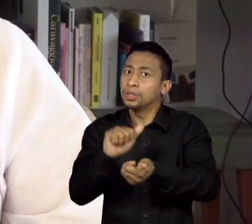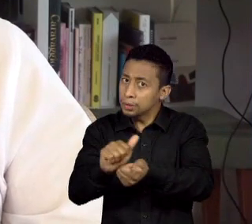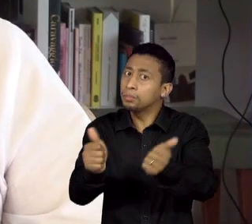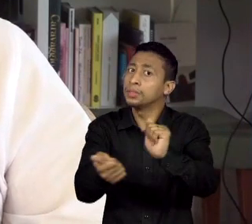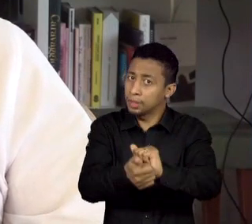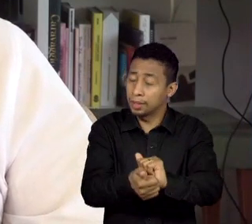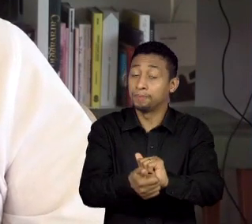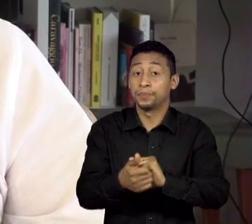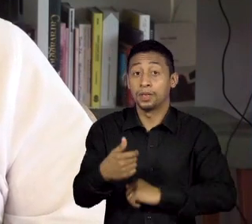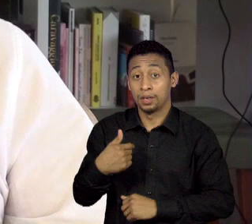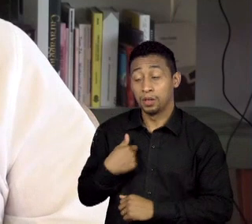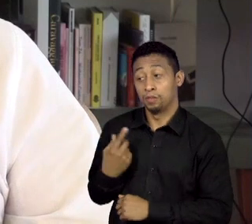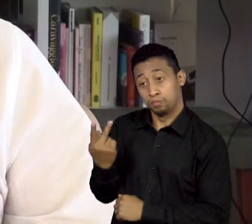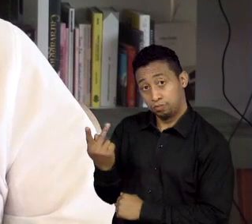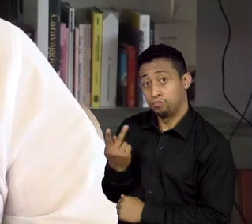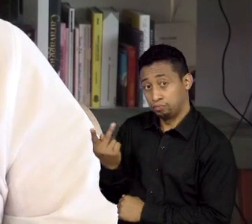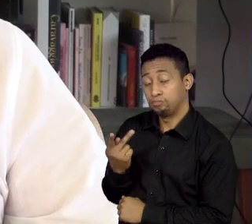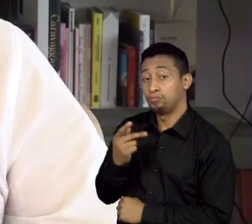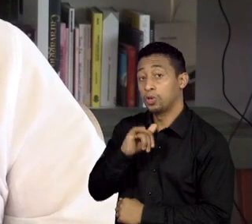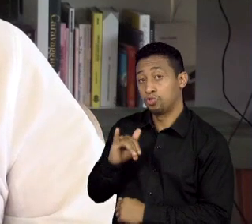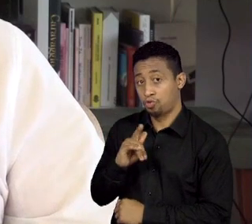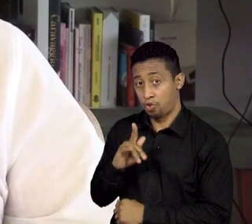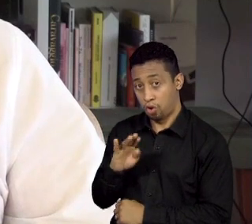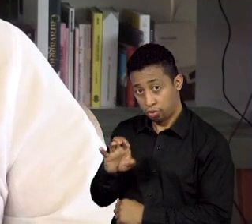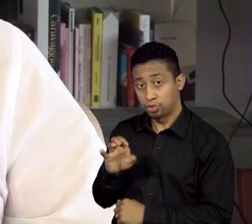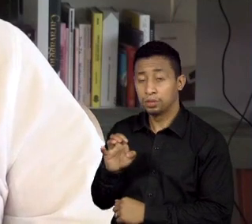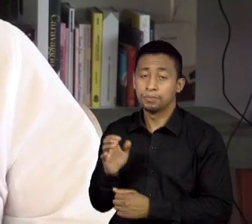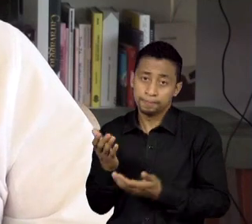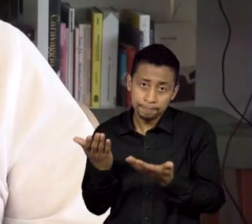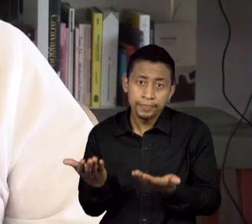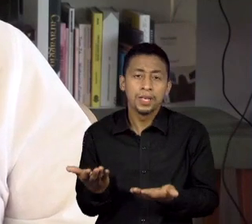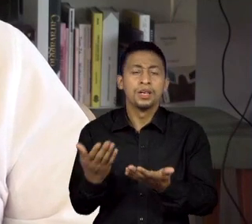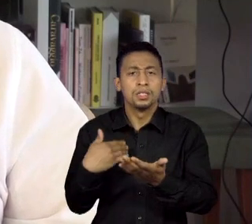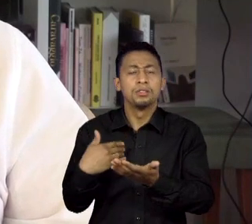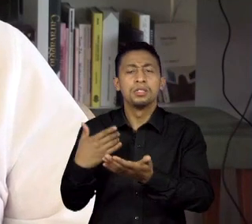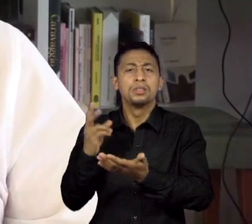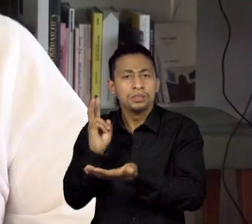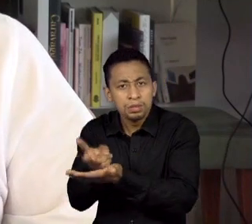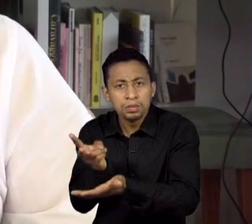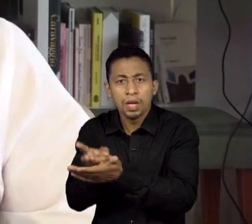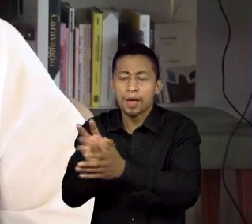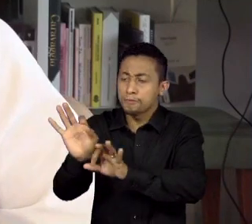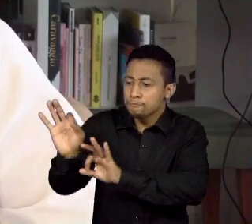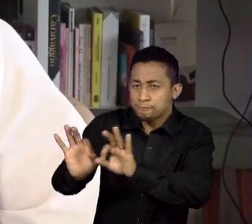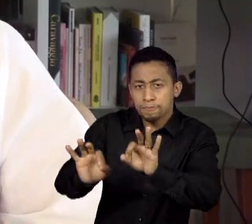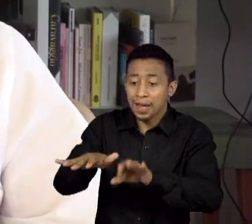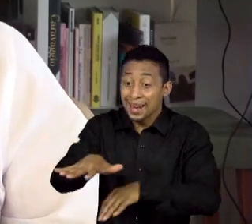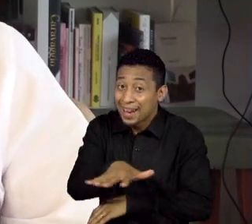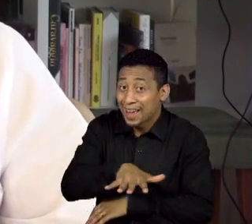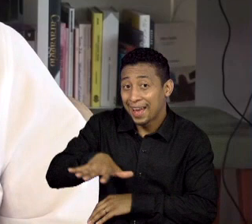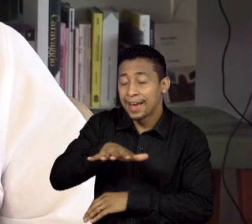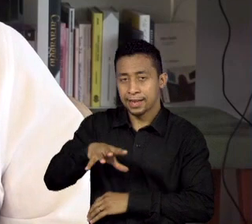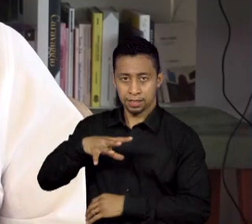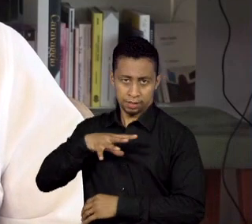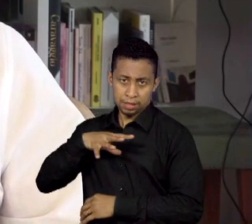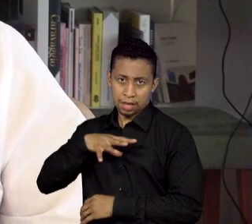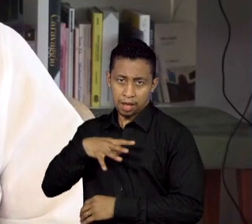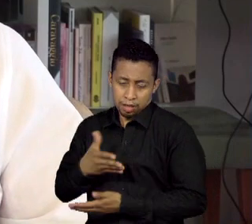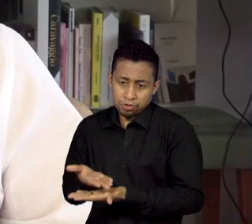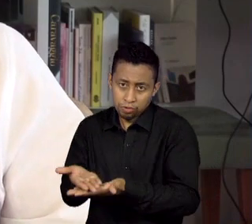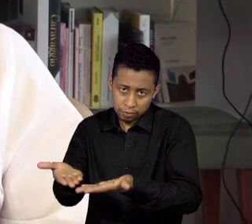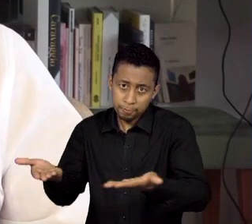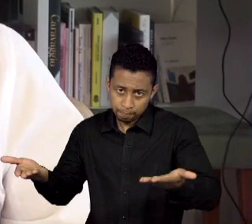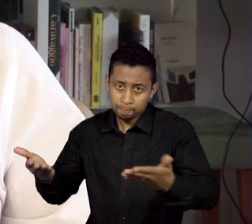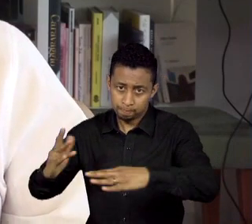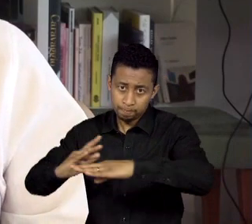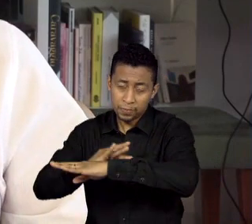O Jorge e eu, a gente sempre achava um dos grandes temas da violência urbana, que começou a ser tratado mais seriamente, né, e mais recentemente com Cidade